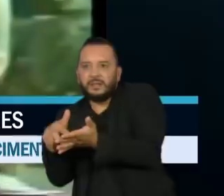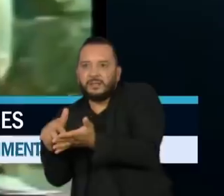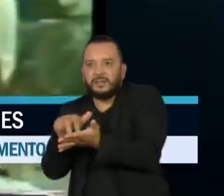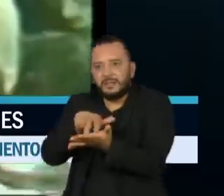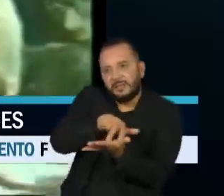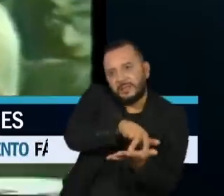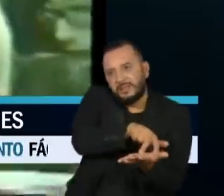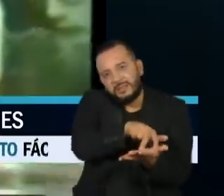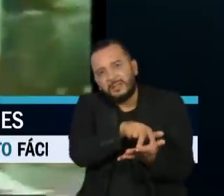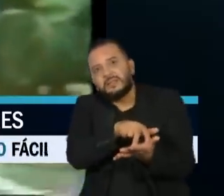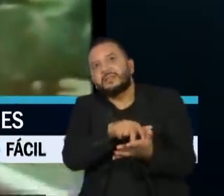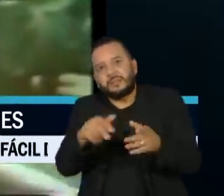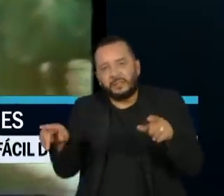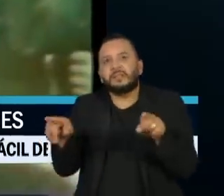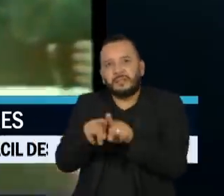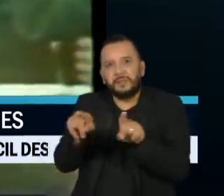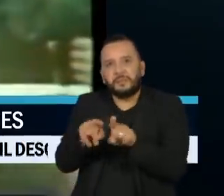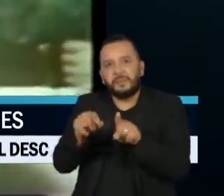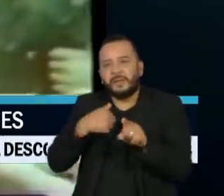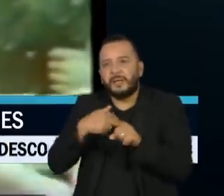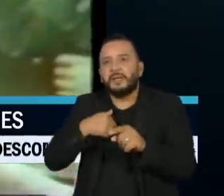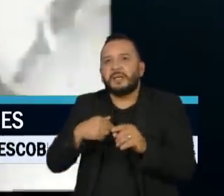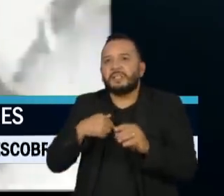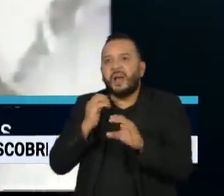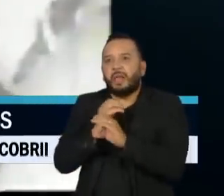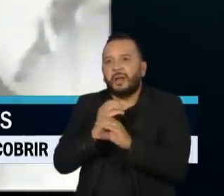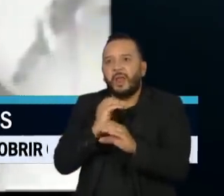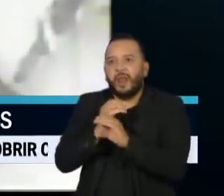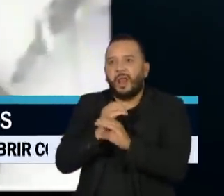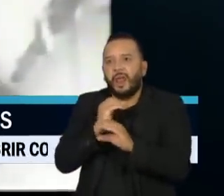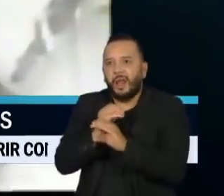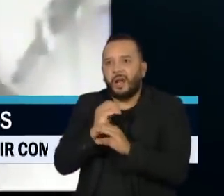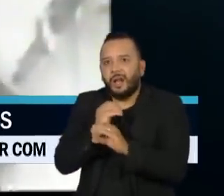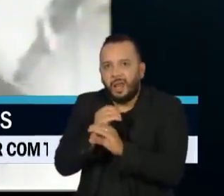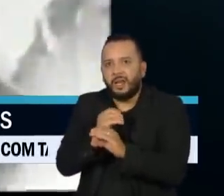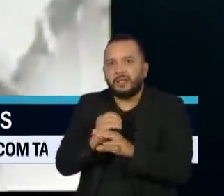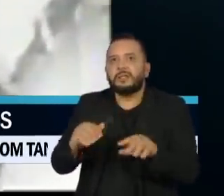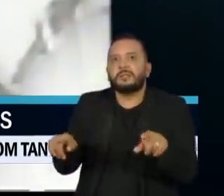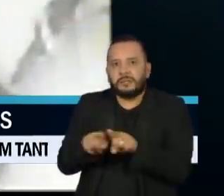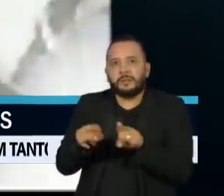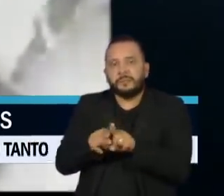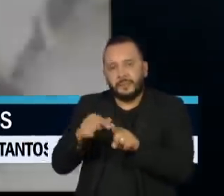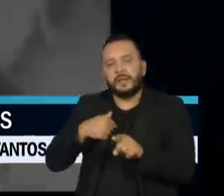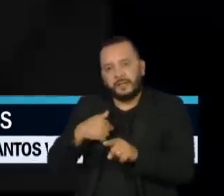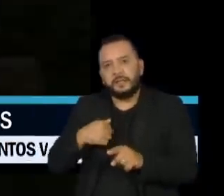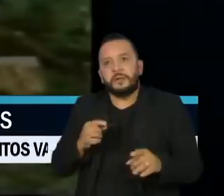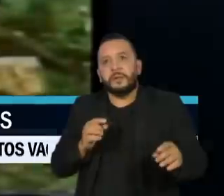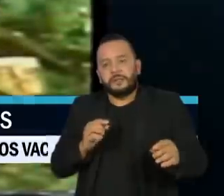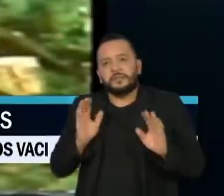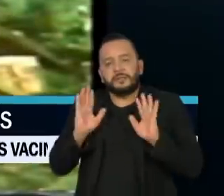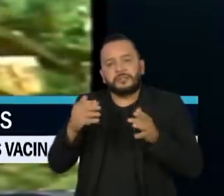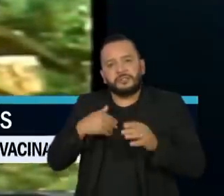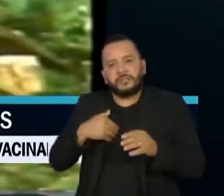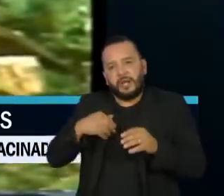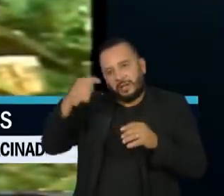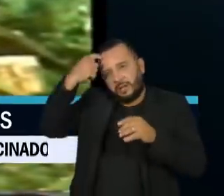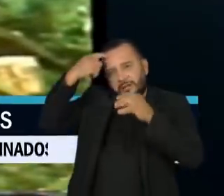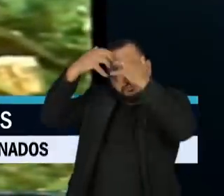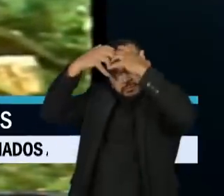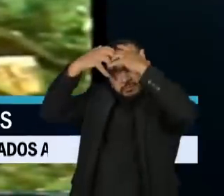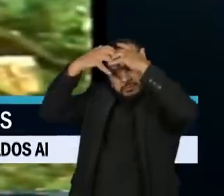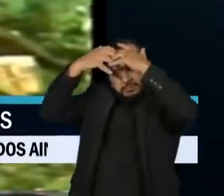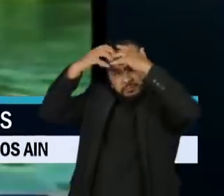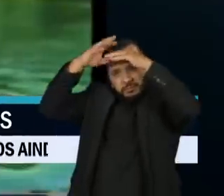marcha, disartria, dificuldade de linguagem, tremor e déficit cognitivo. O nome faz